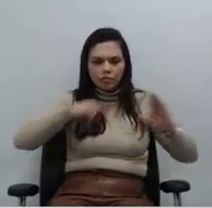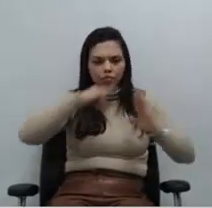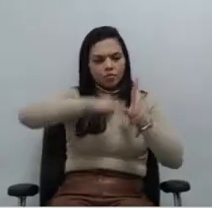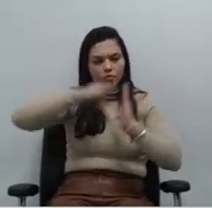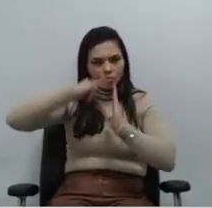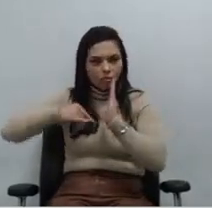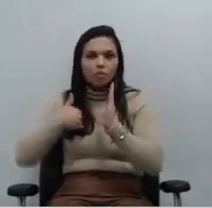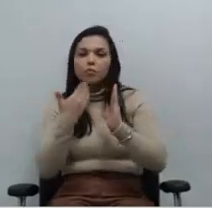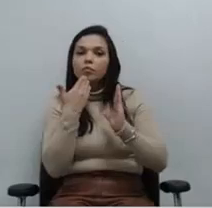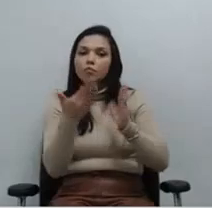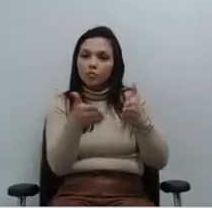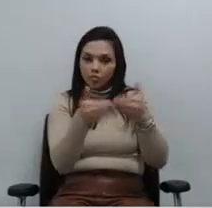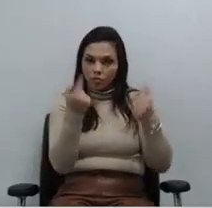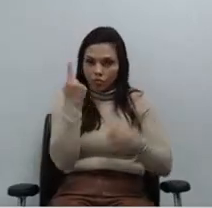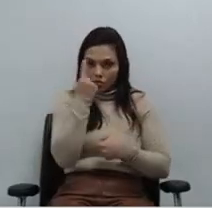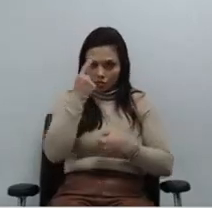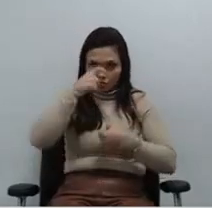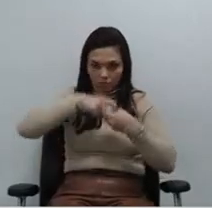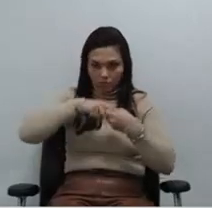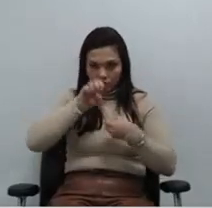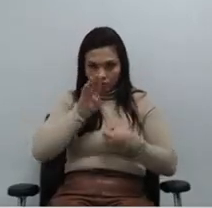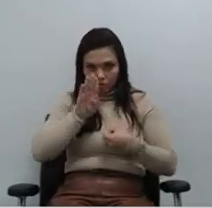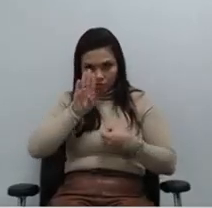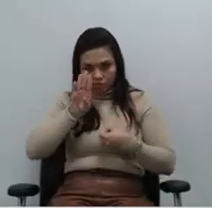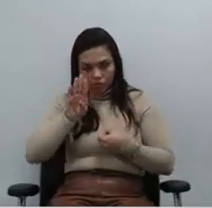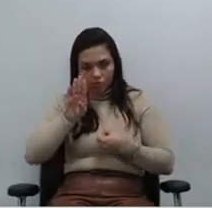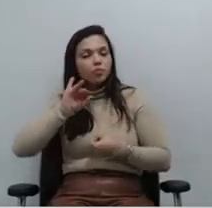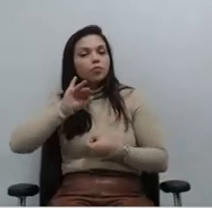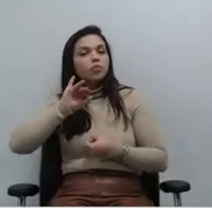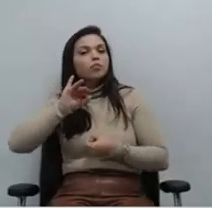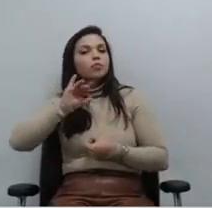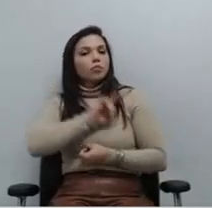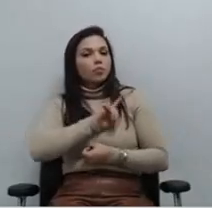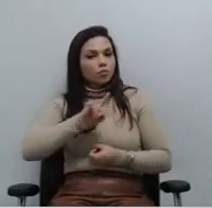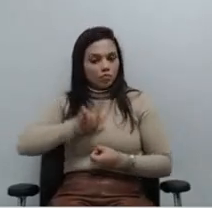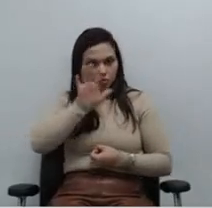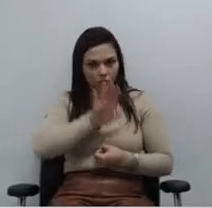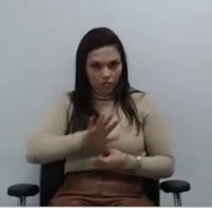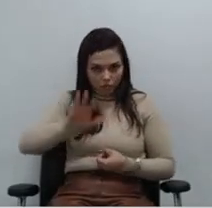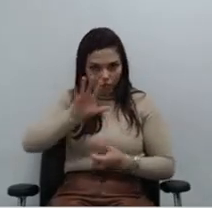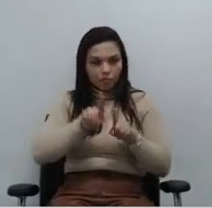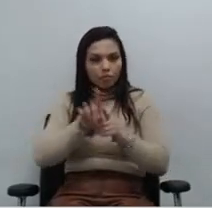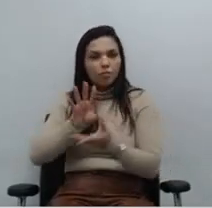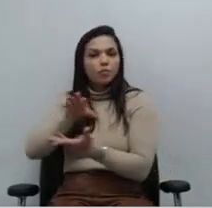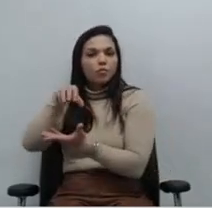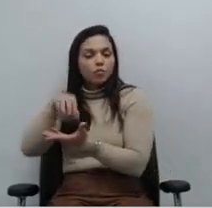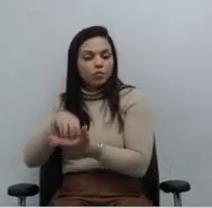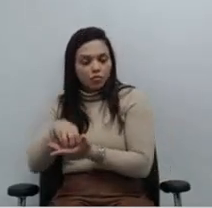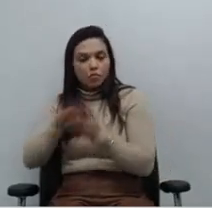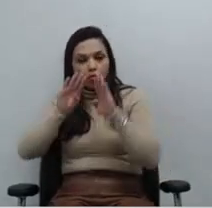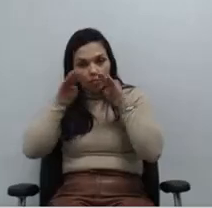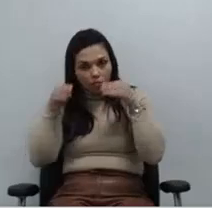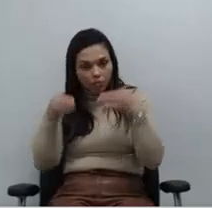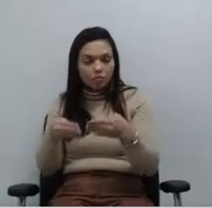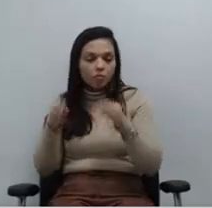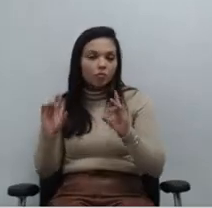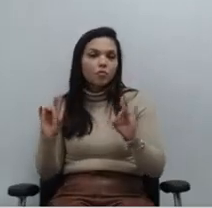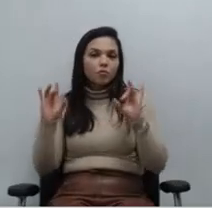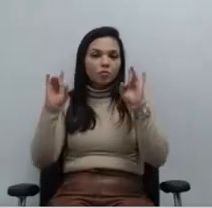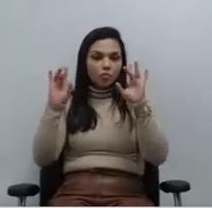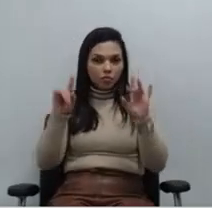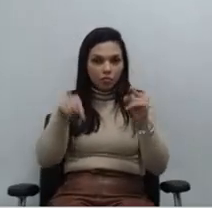solicitei via e-mail à primeira Subdefensoria Pública Geral e demais órgãos algumas informações específicas para trazer maior